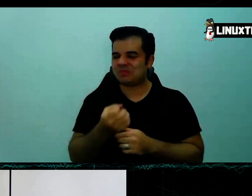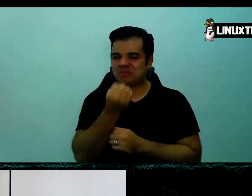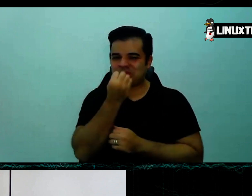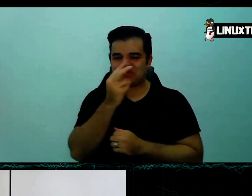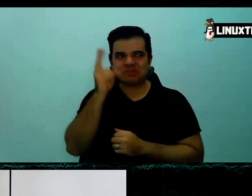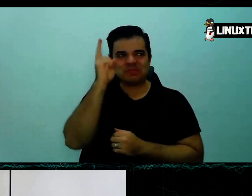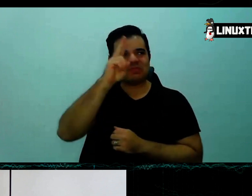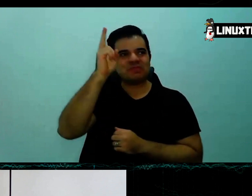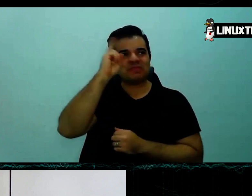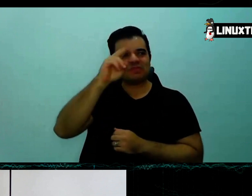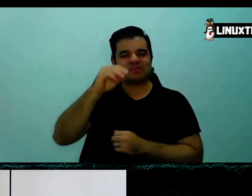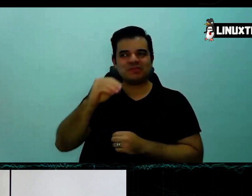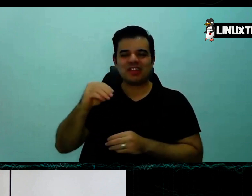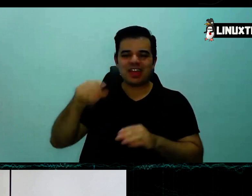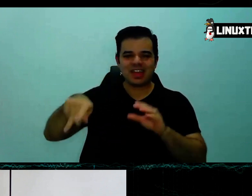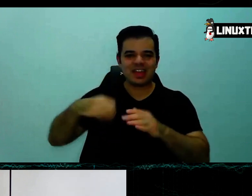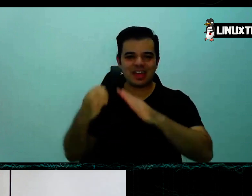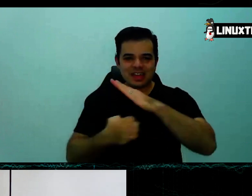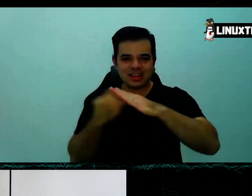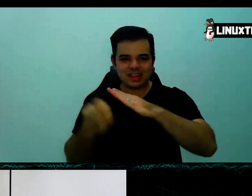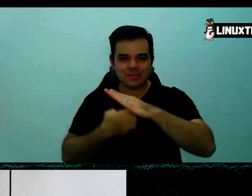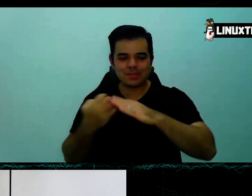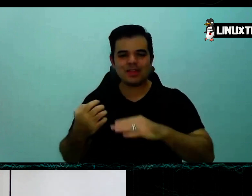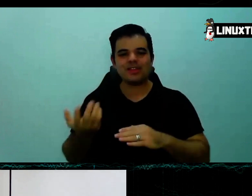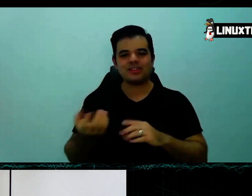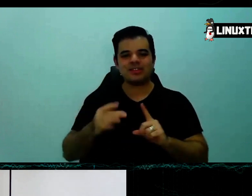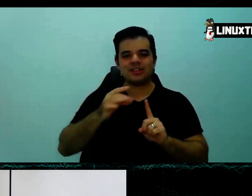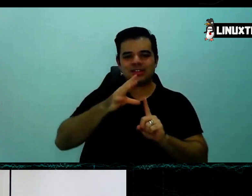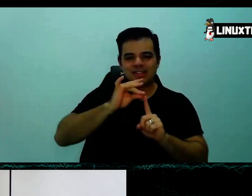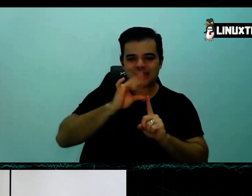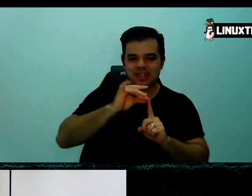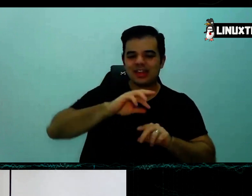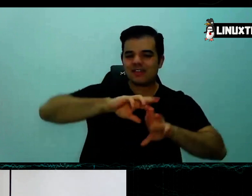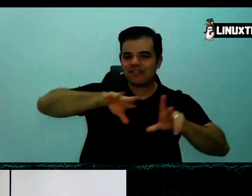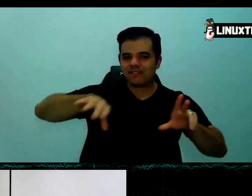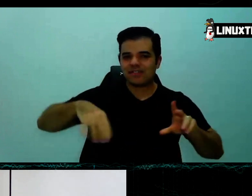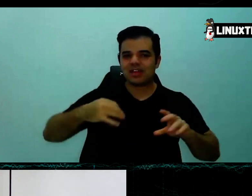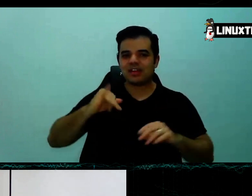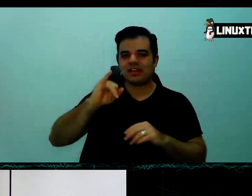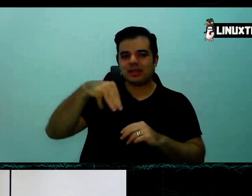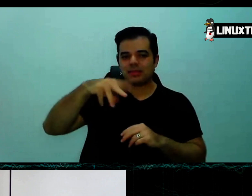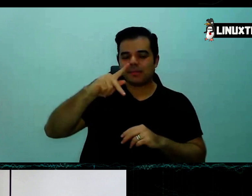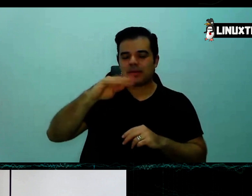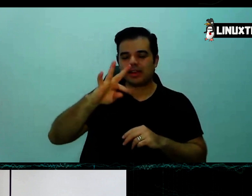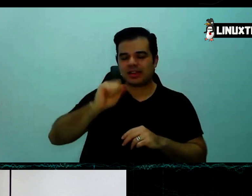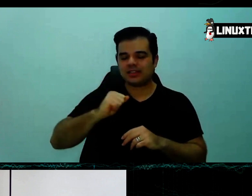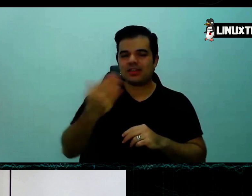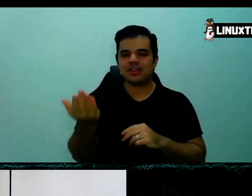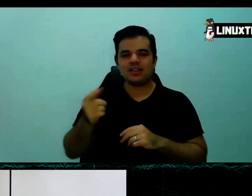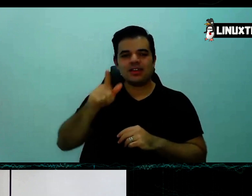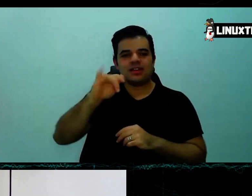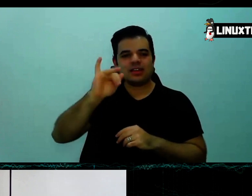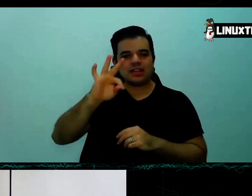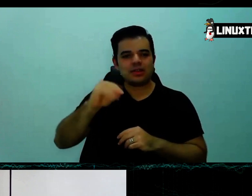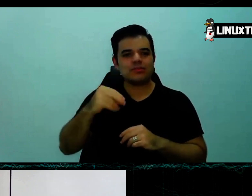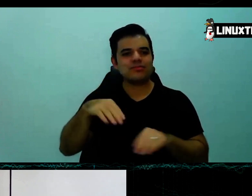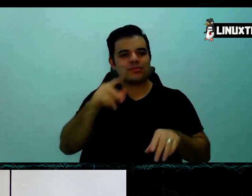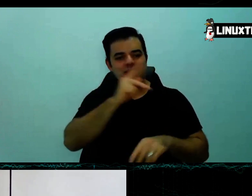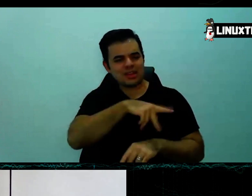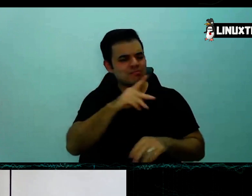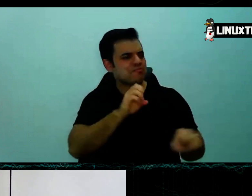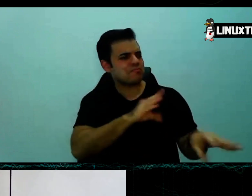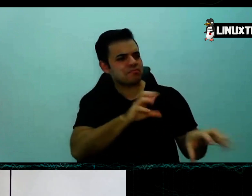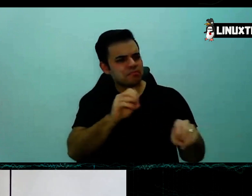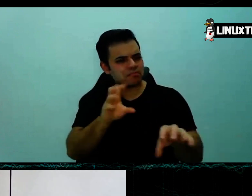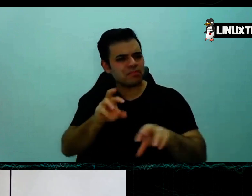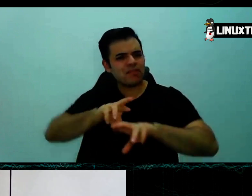aí. For Linux, que mais? Senac, Impacta, Green, Utah, tá ligado? Já dei Eu aula dava a até semana